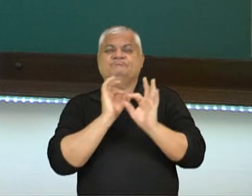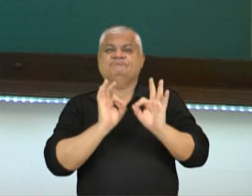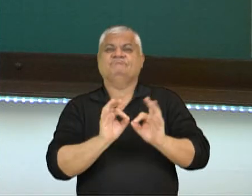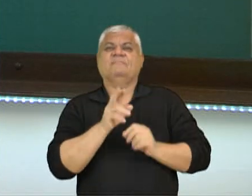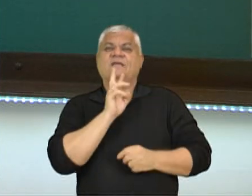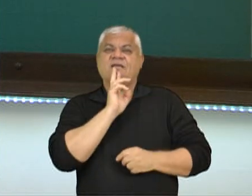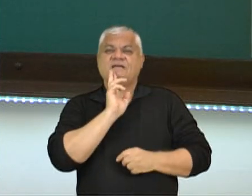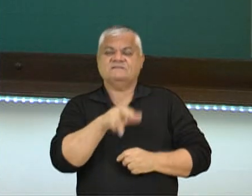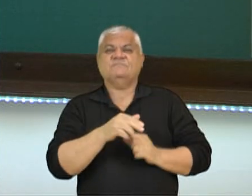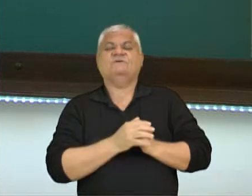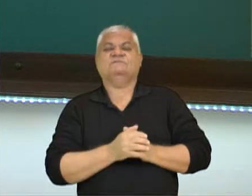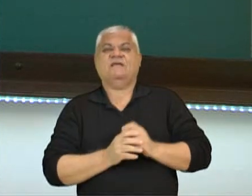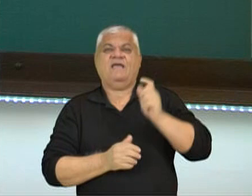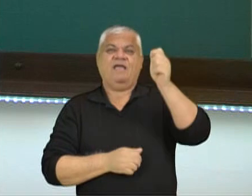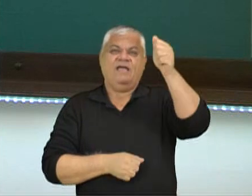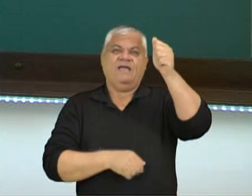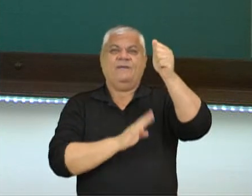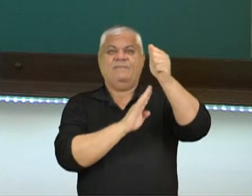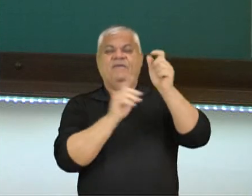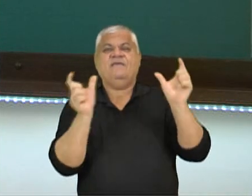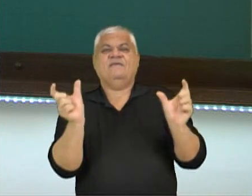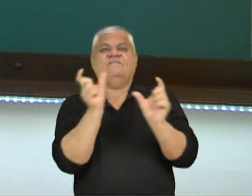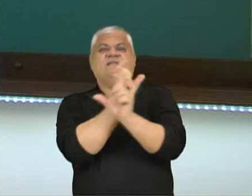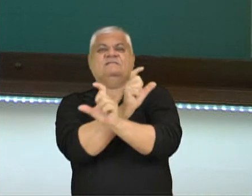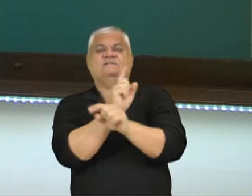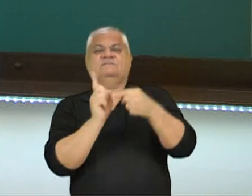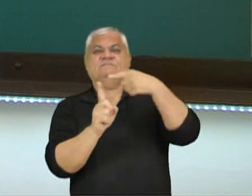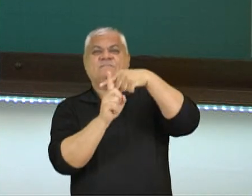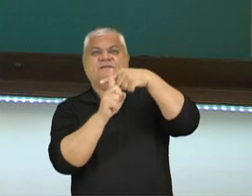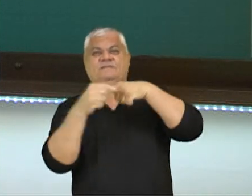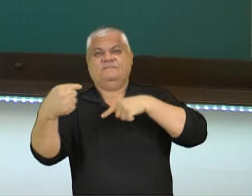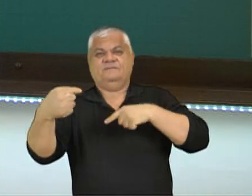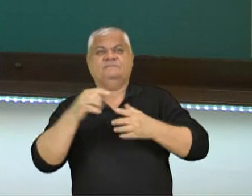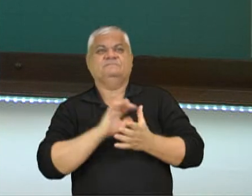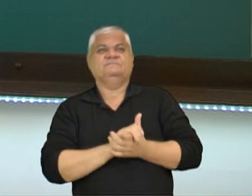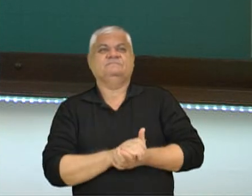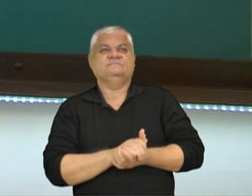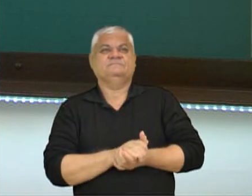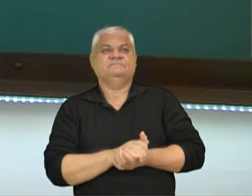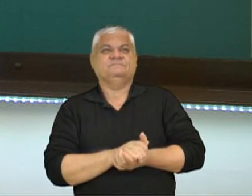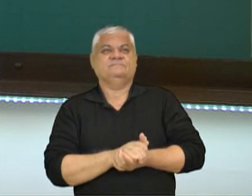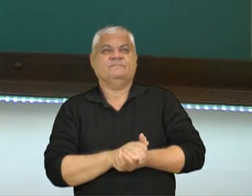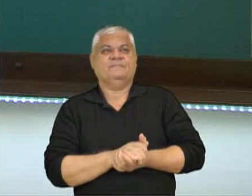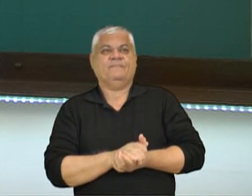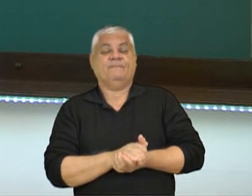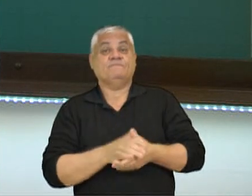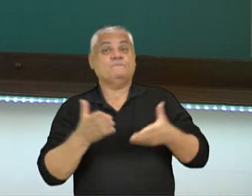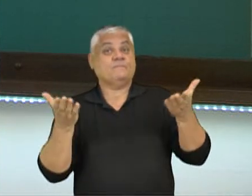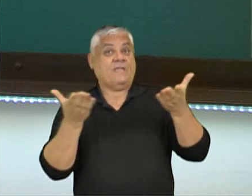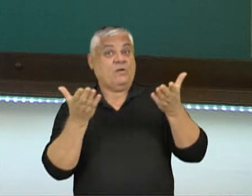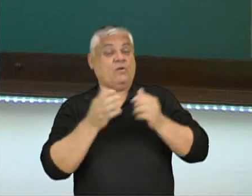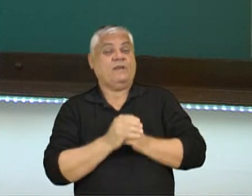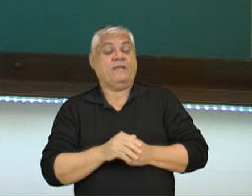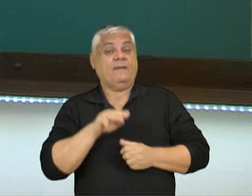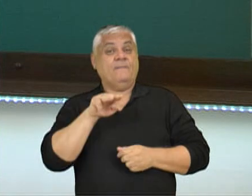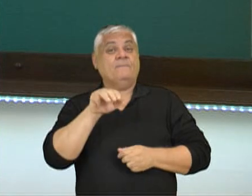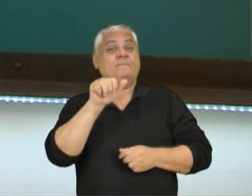conclusão em relação à inversão de sinais, certo? Então, e agora,